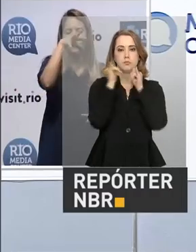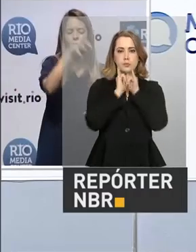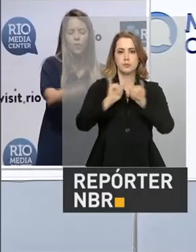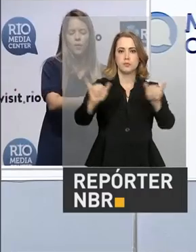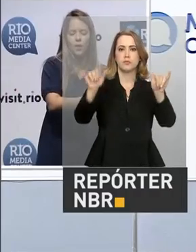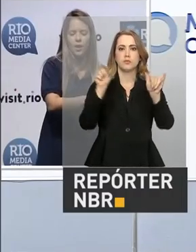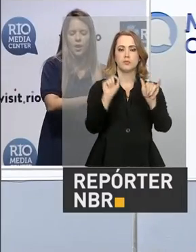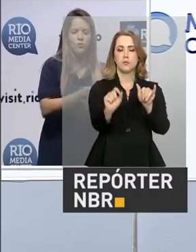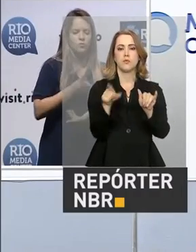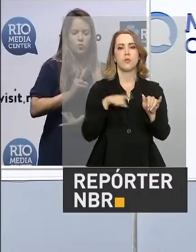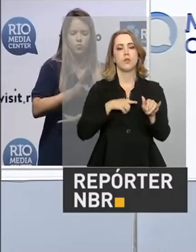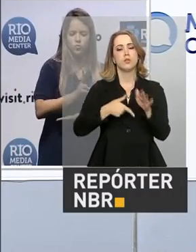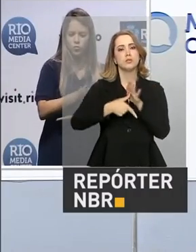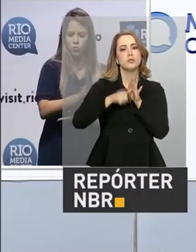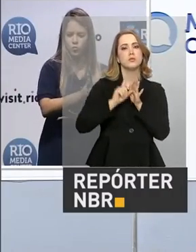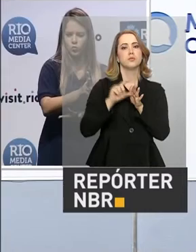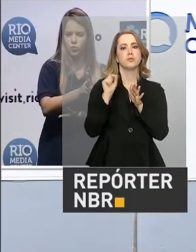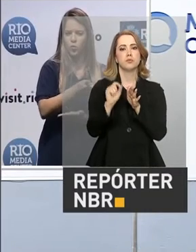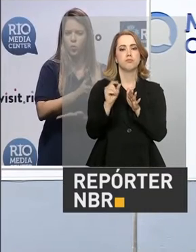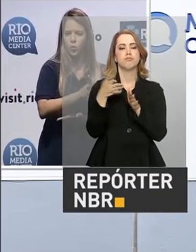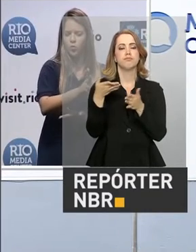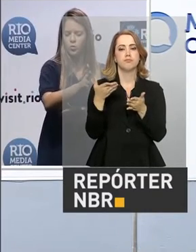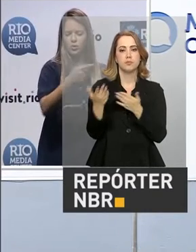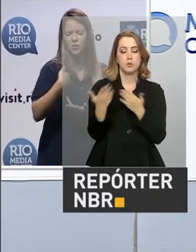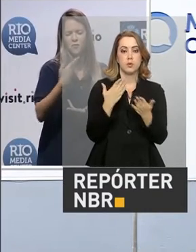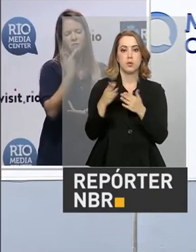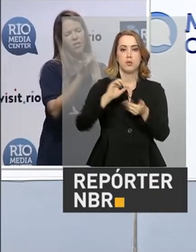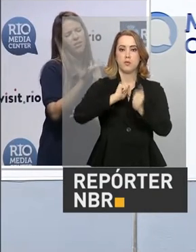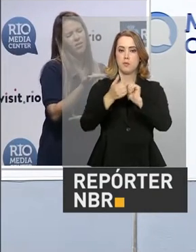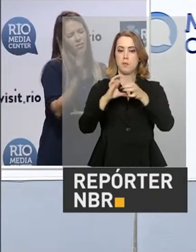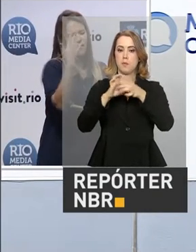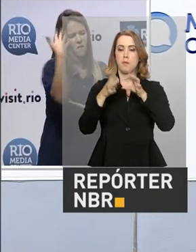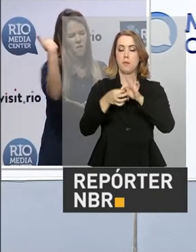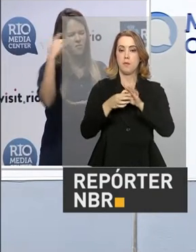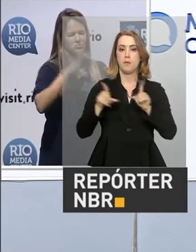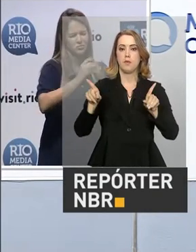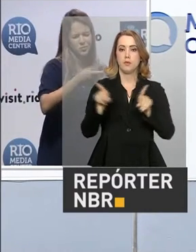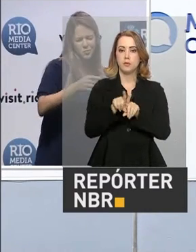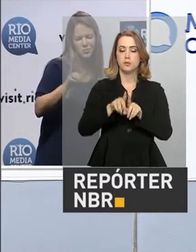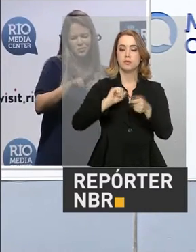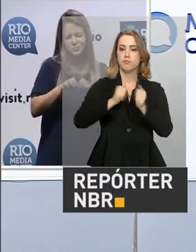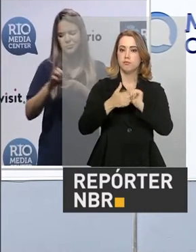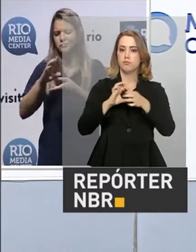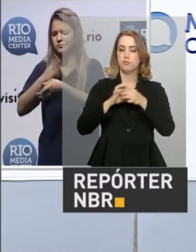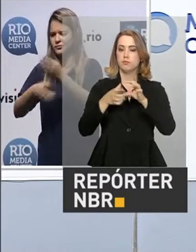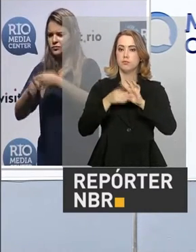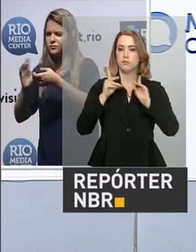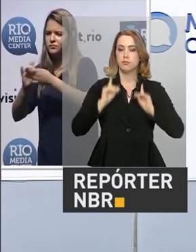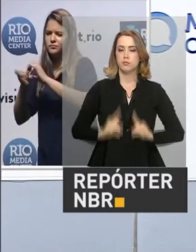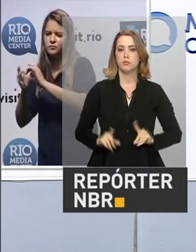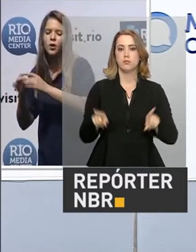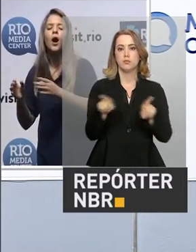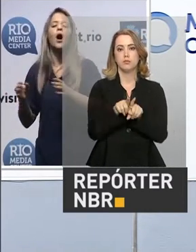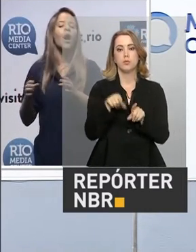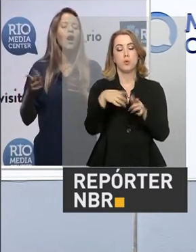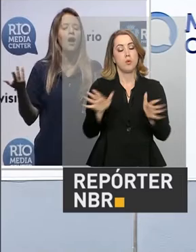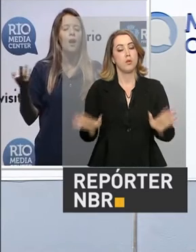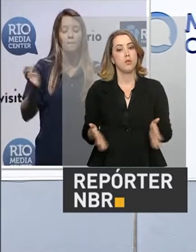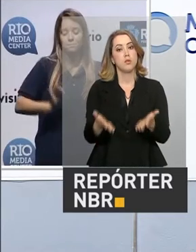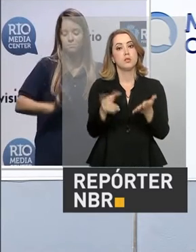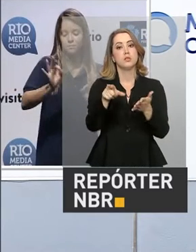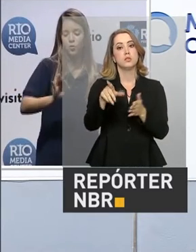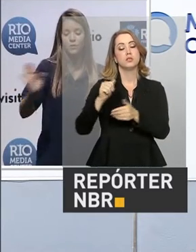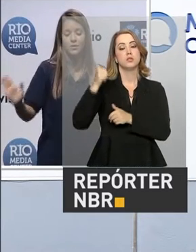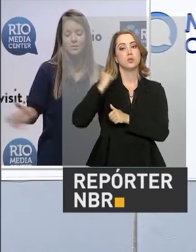por mim anteriormente na durante os jogos olímpicos durante os jogos paralímpicos os programas de incentivo com uma